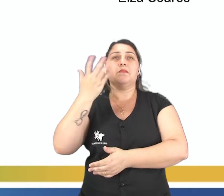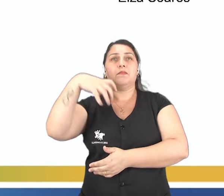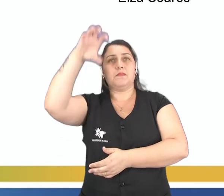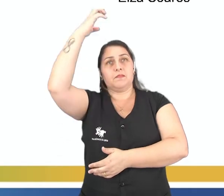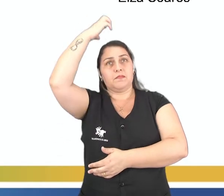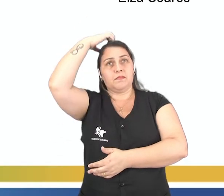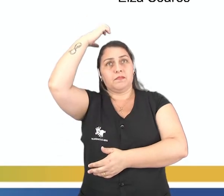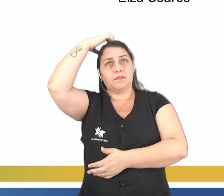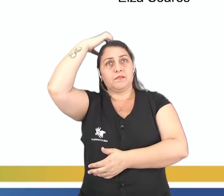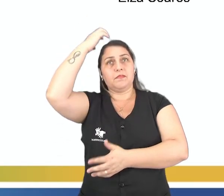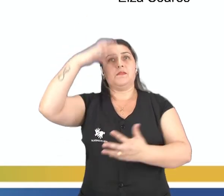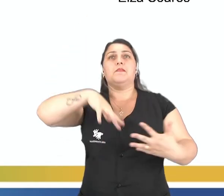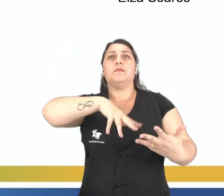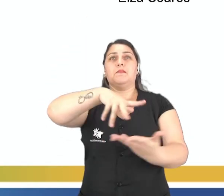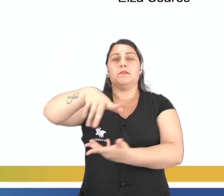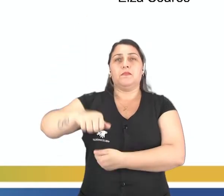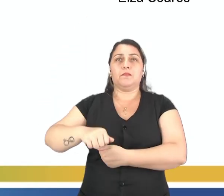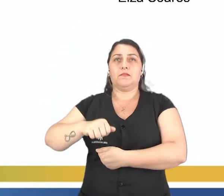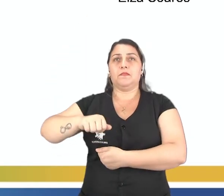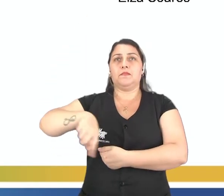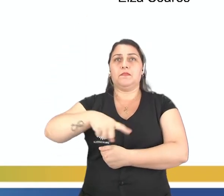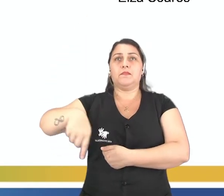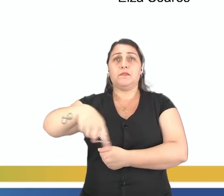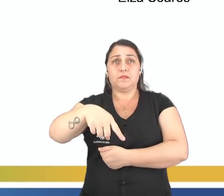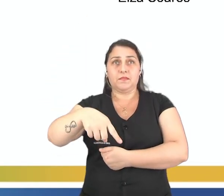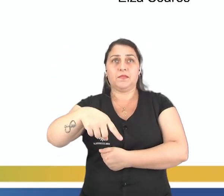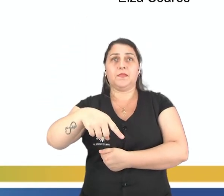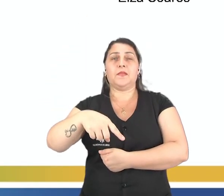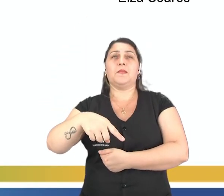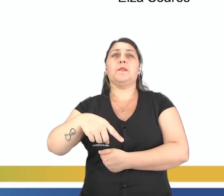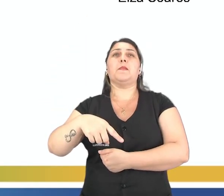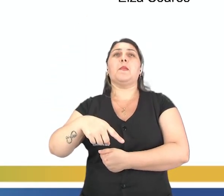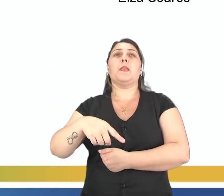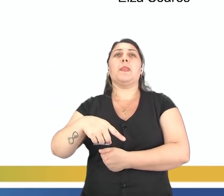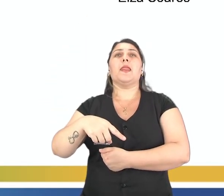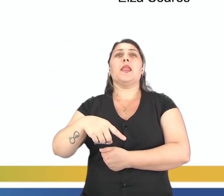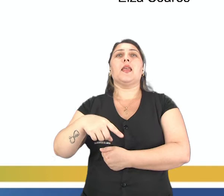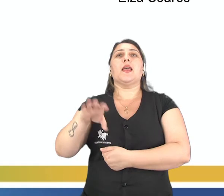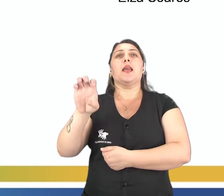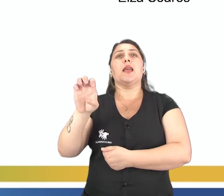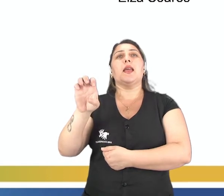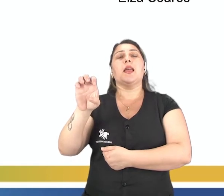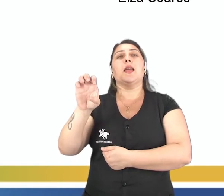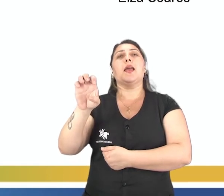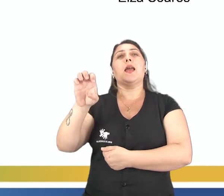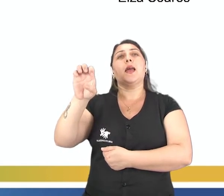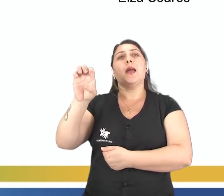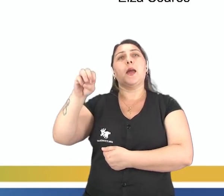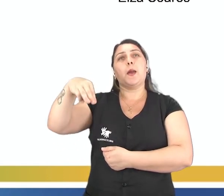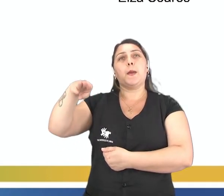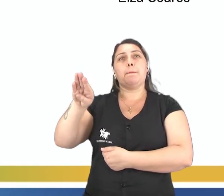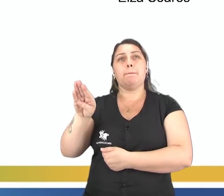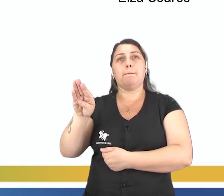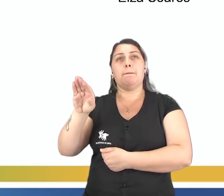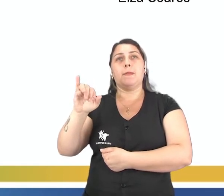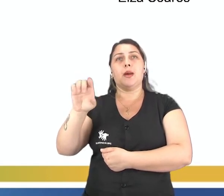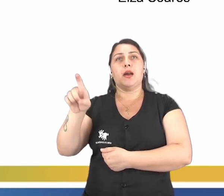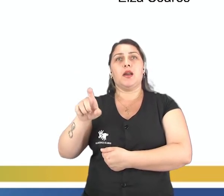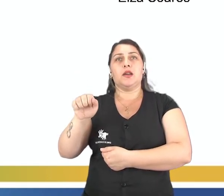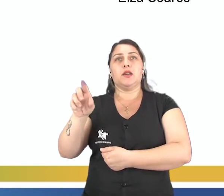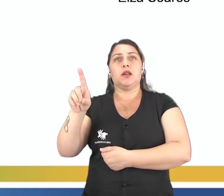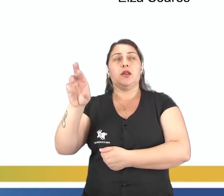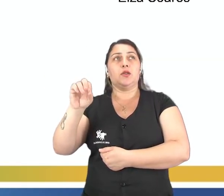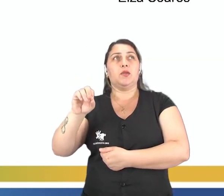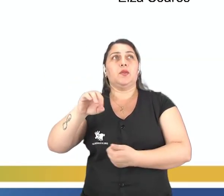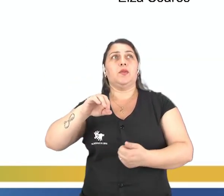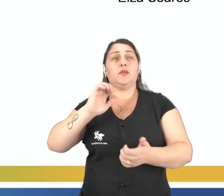Rei. Encantou o mundo com seus dribles e passes. Foi designado o embaixador mundial do futebol.